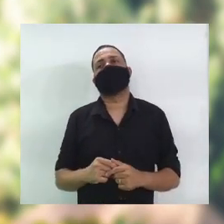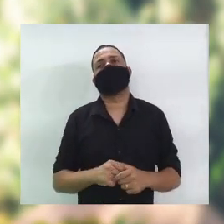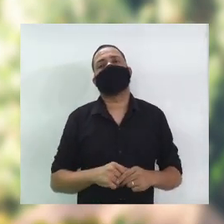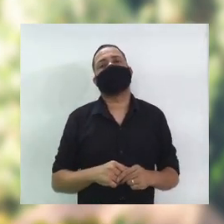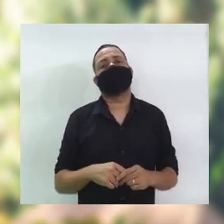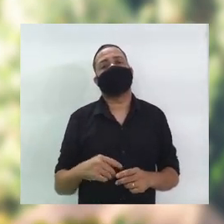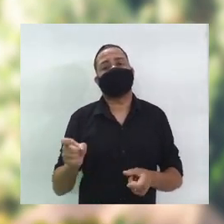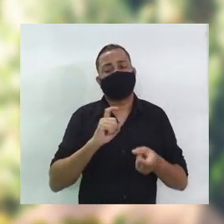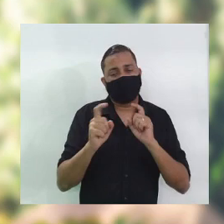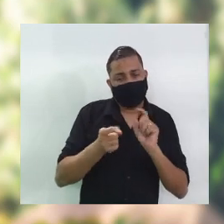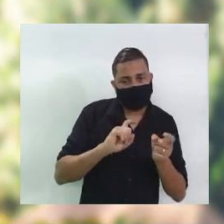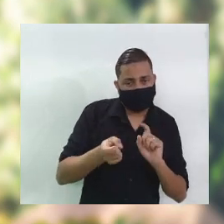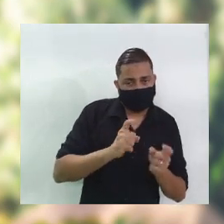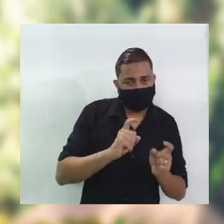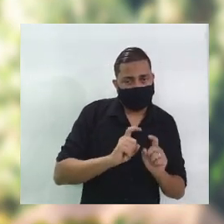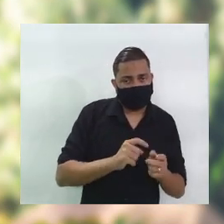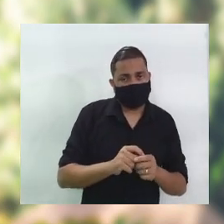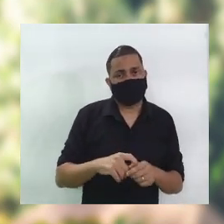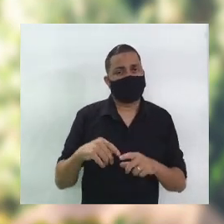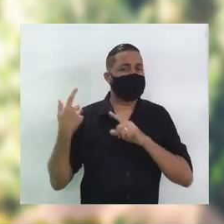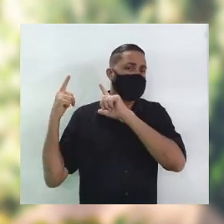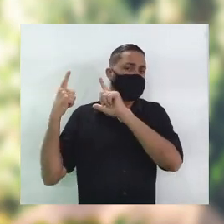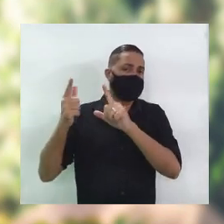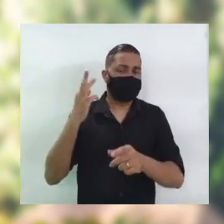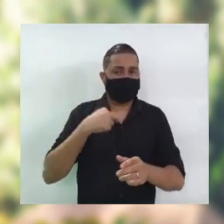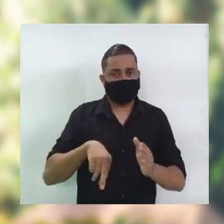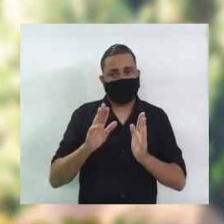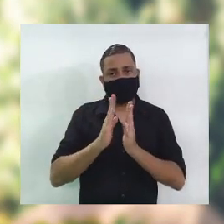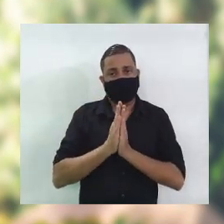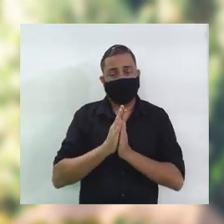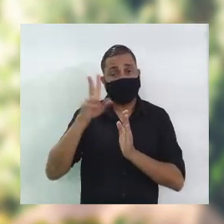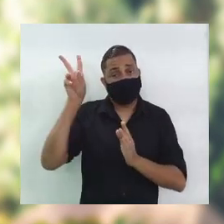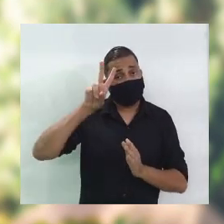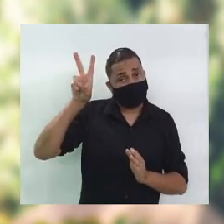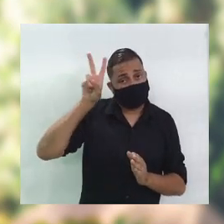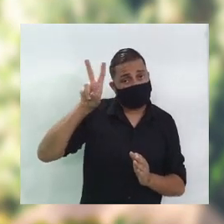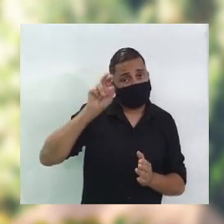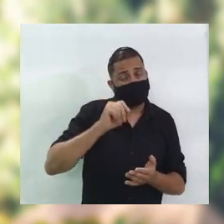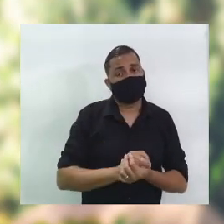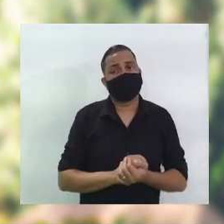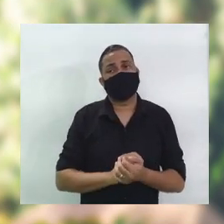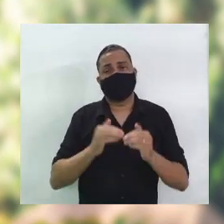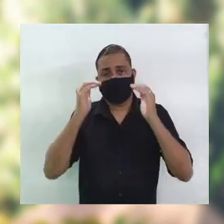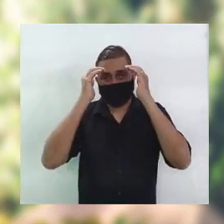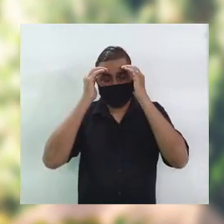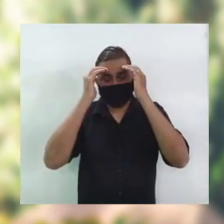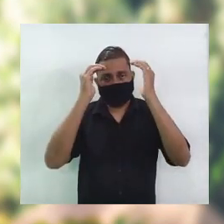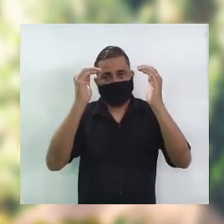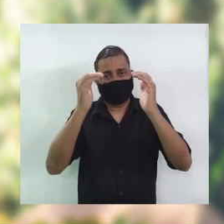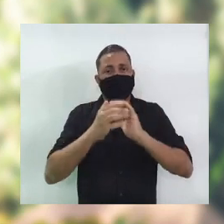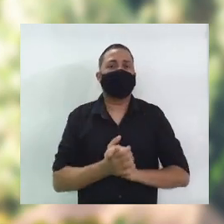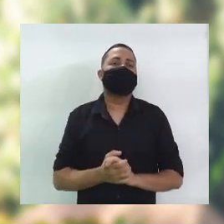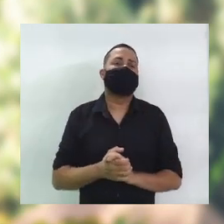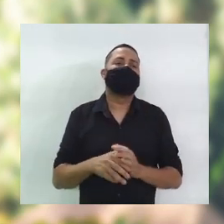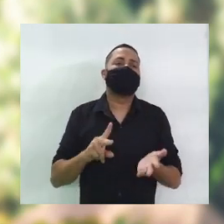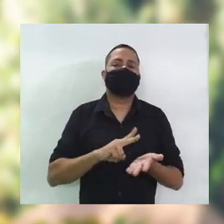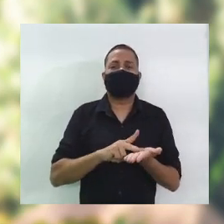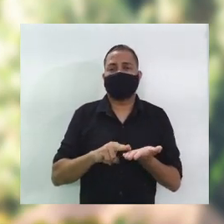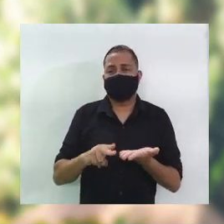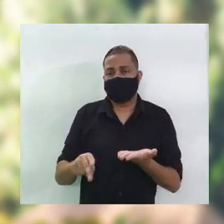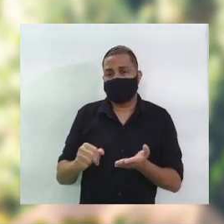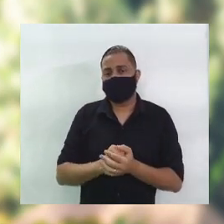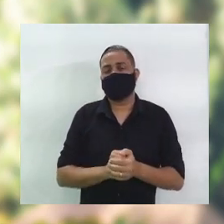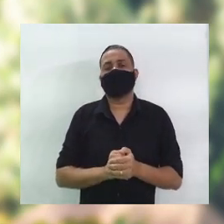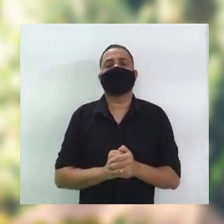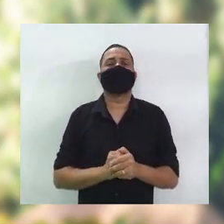Apresentar, discutir sobre essa tradição religiosa, lembrando sempre com respeito, com a pluralidade,